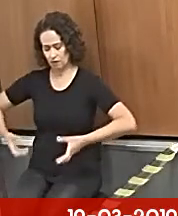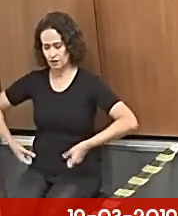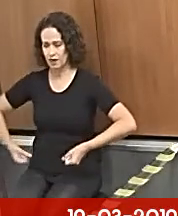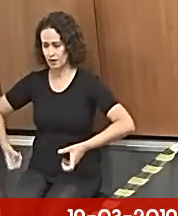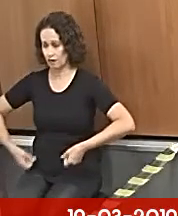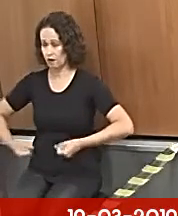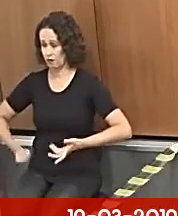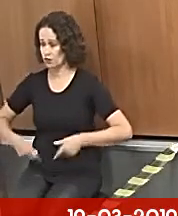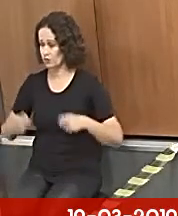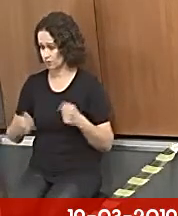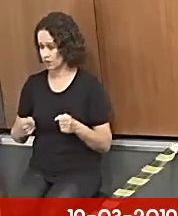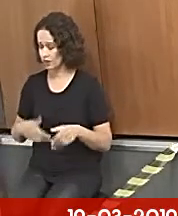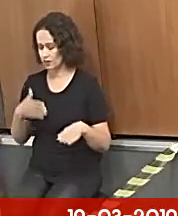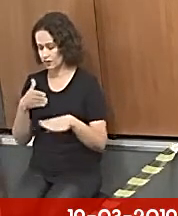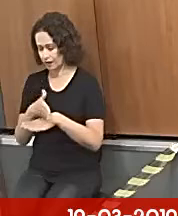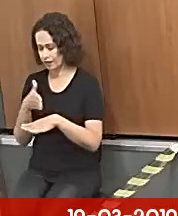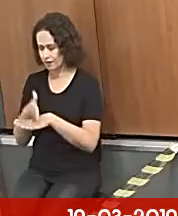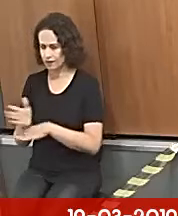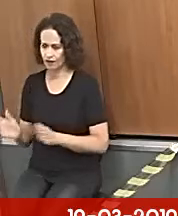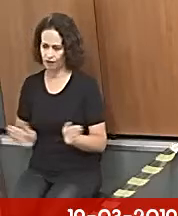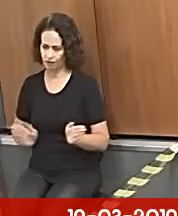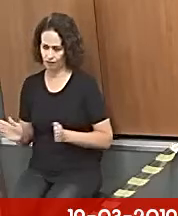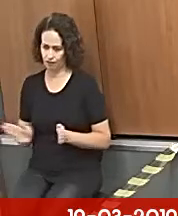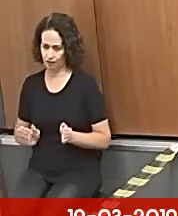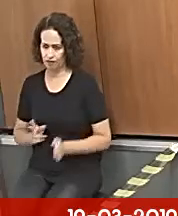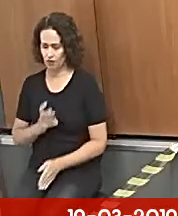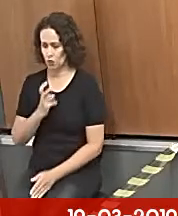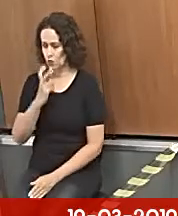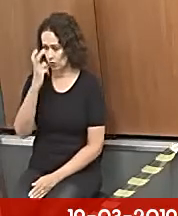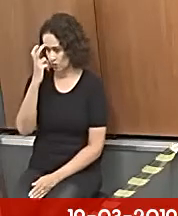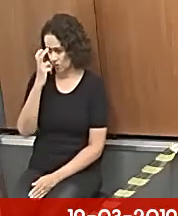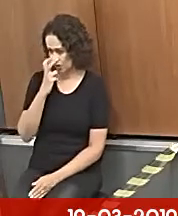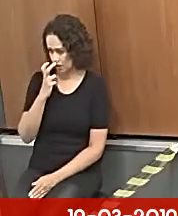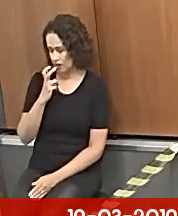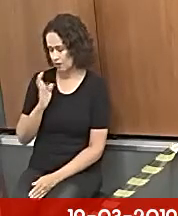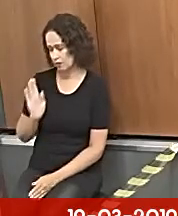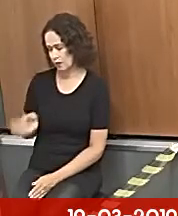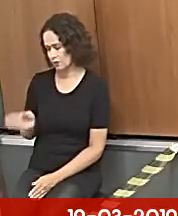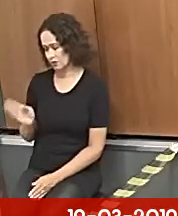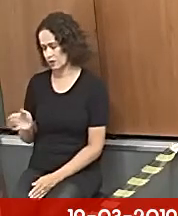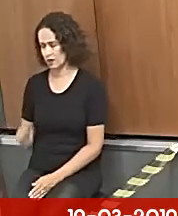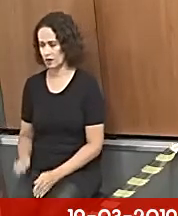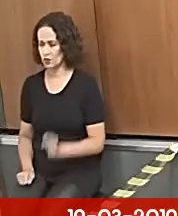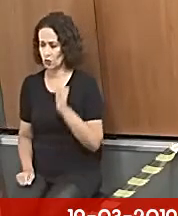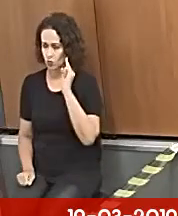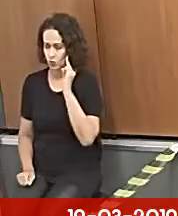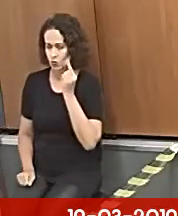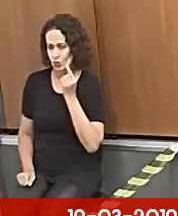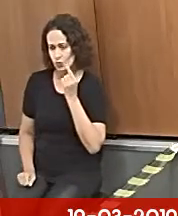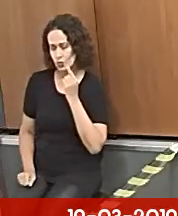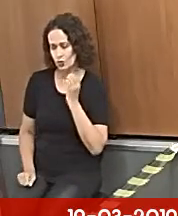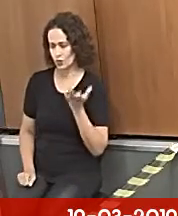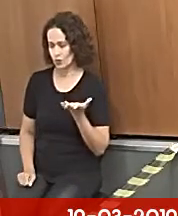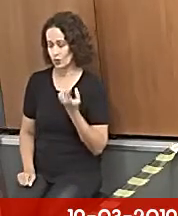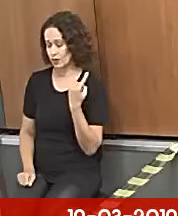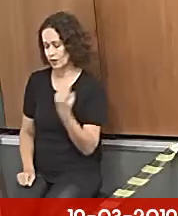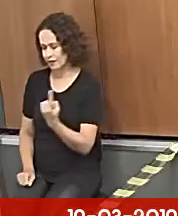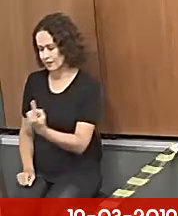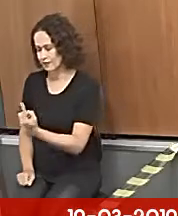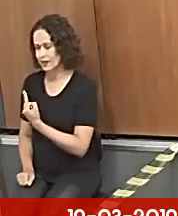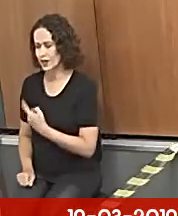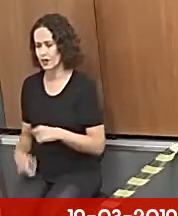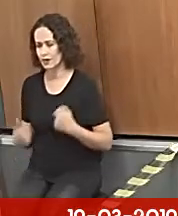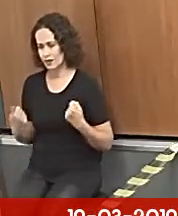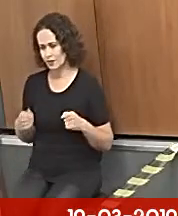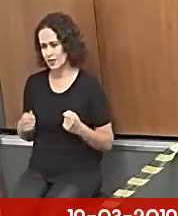tem acesso né o cego é tem que andar pelo lado direito o surdo cada um na sua especificidade se vai